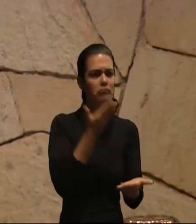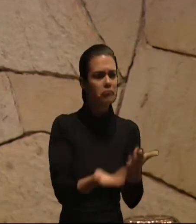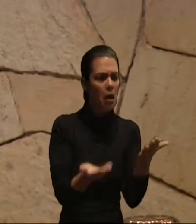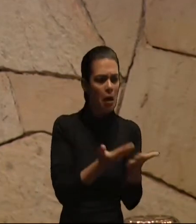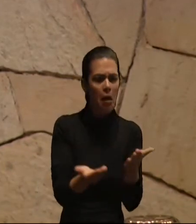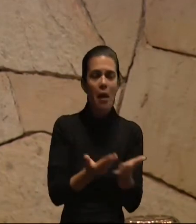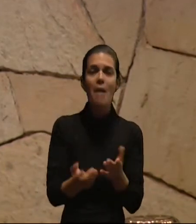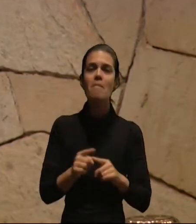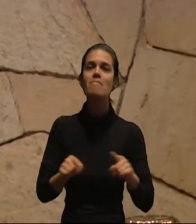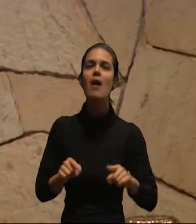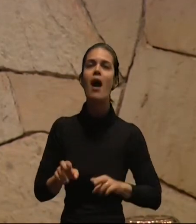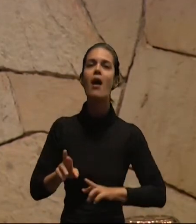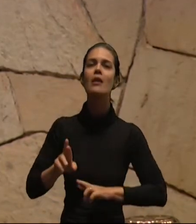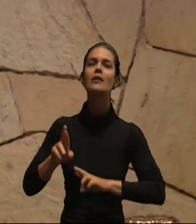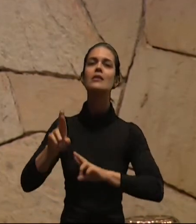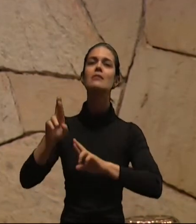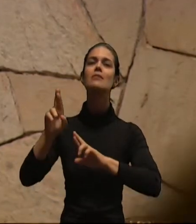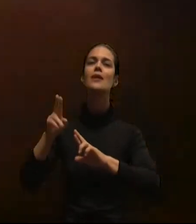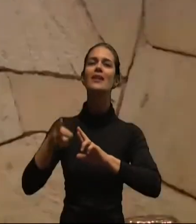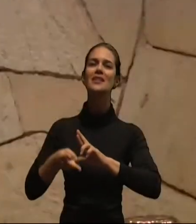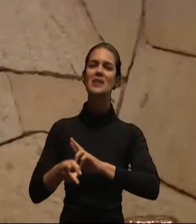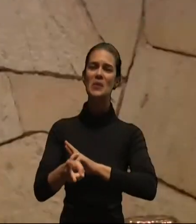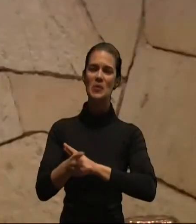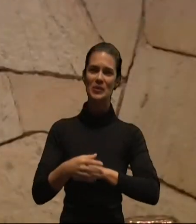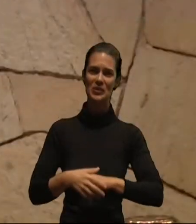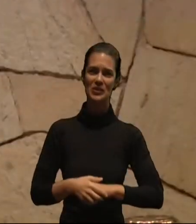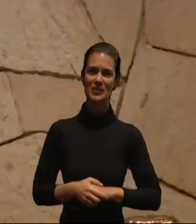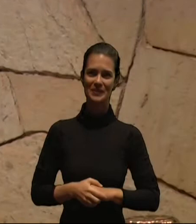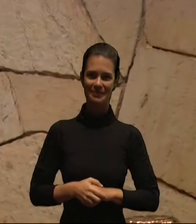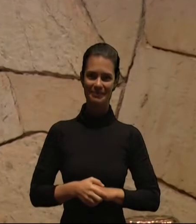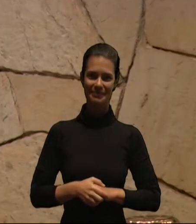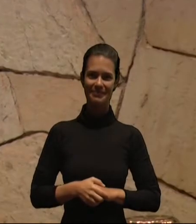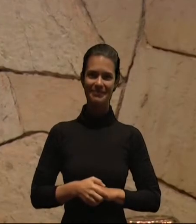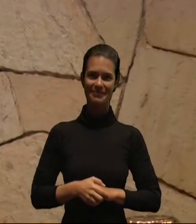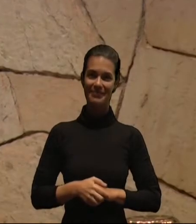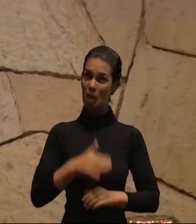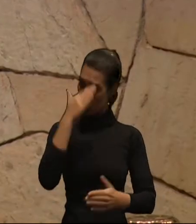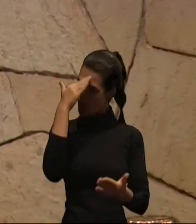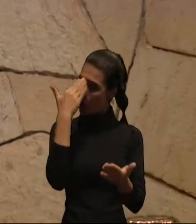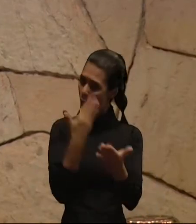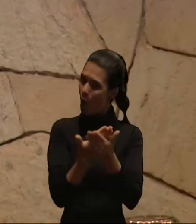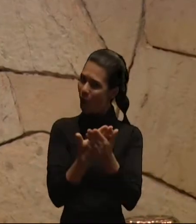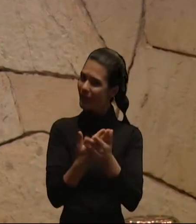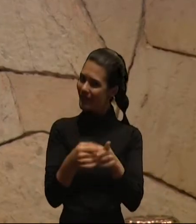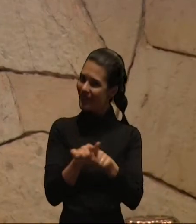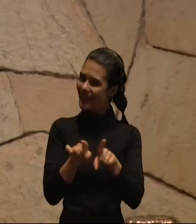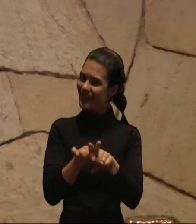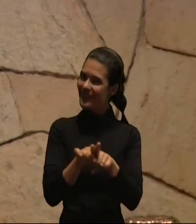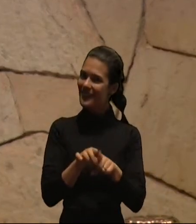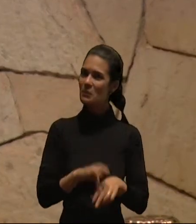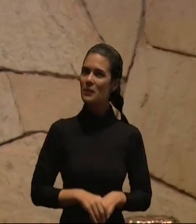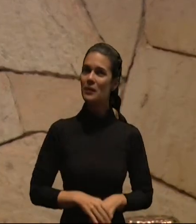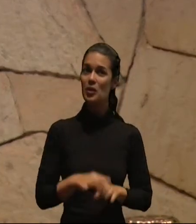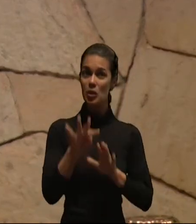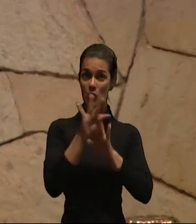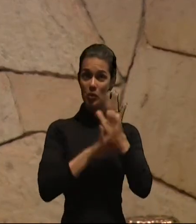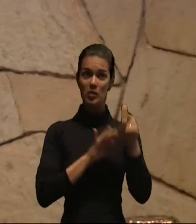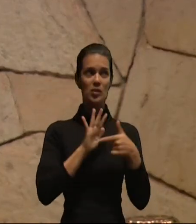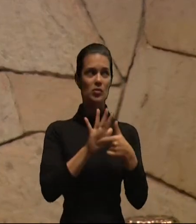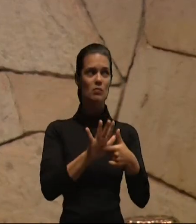sua esperança e é perseverante naquilo que acredita. Este texto nos mostra exatamente